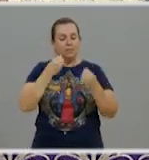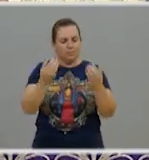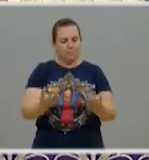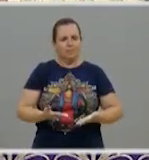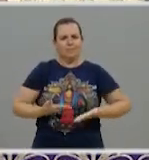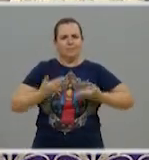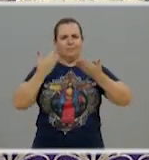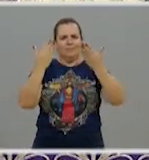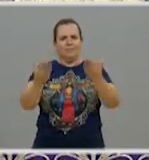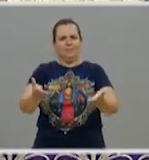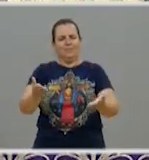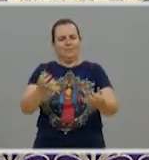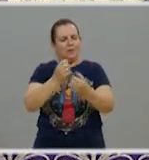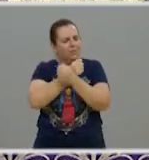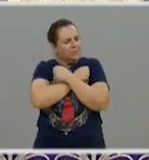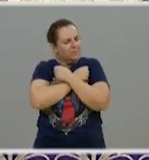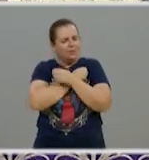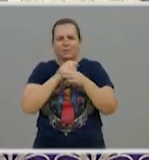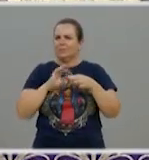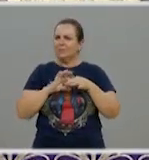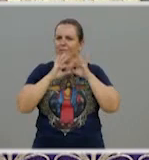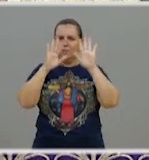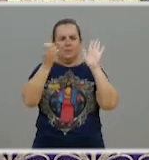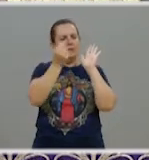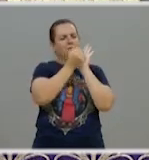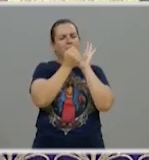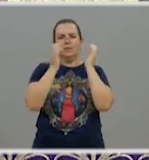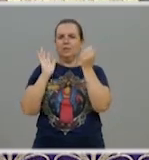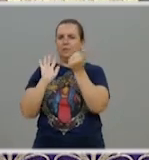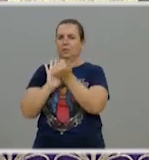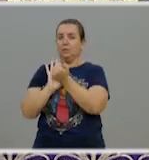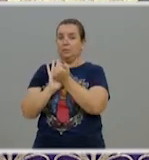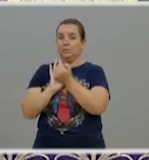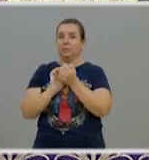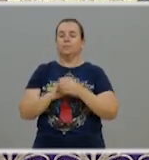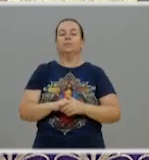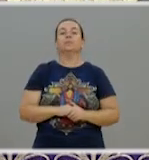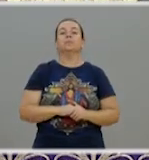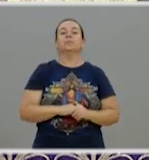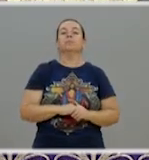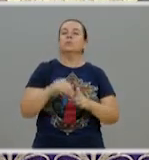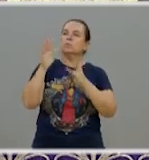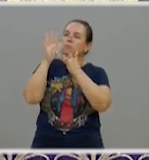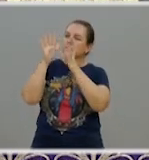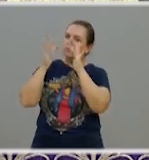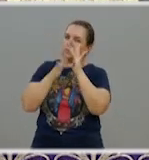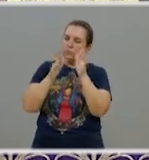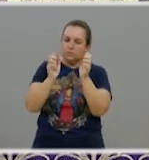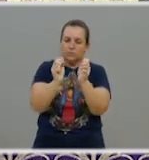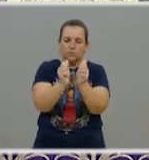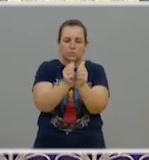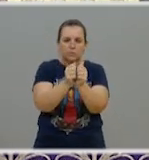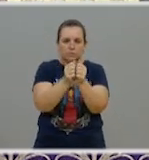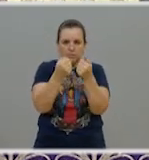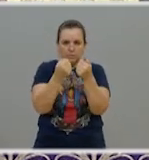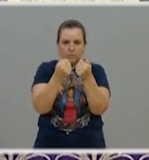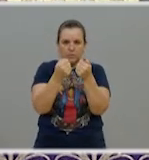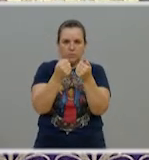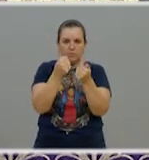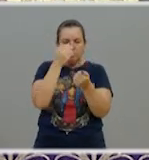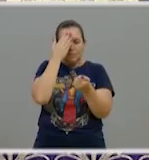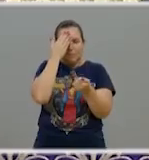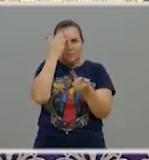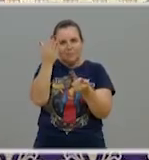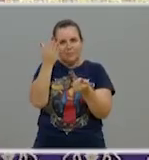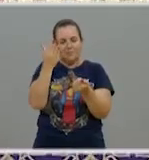entregue, abraçando livremente a paixão, ele tomou o pão, deu graças,